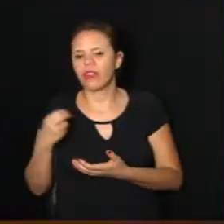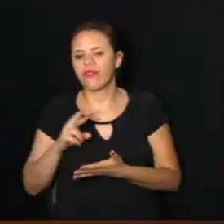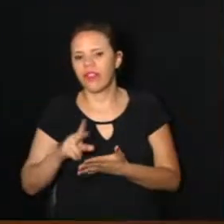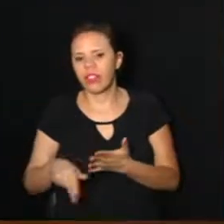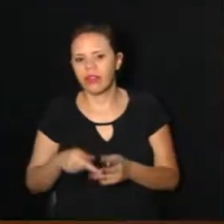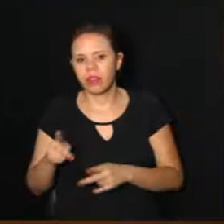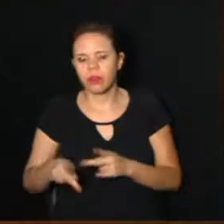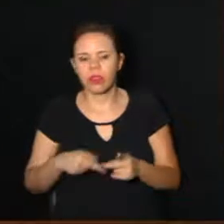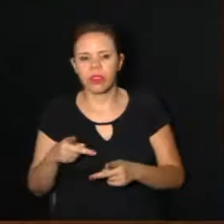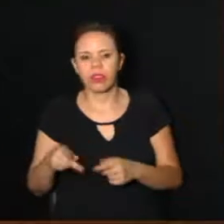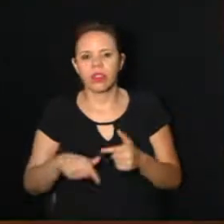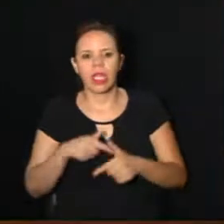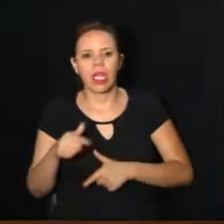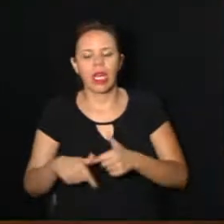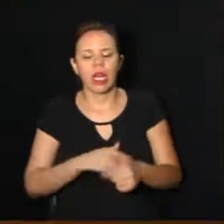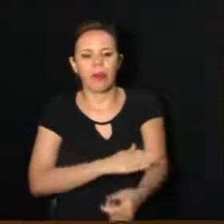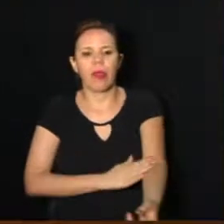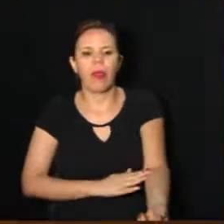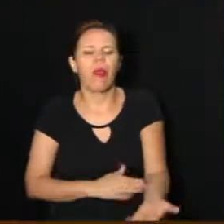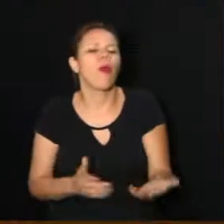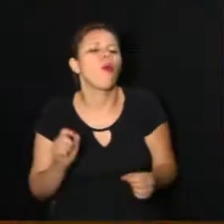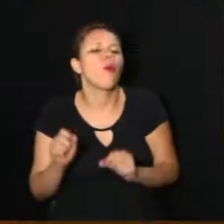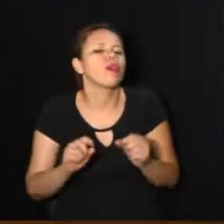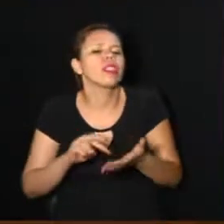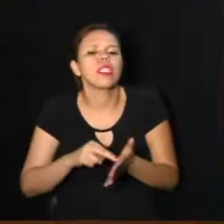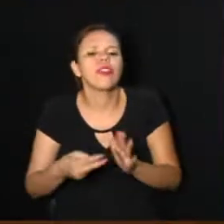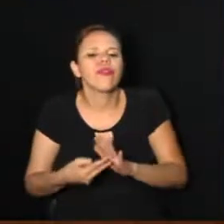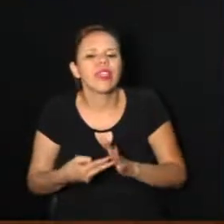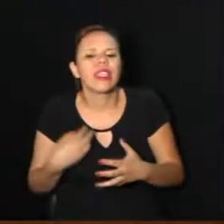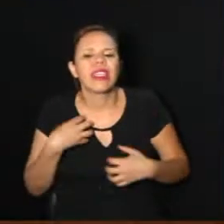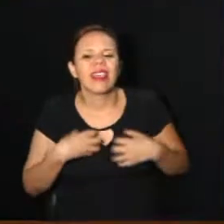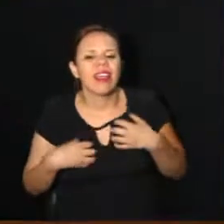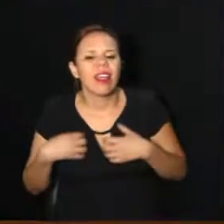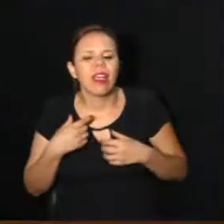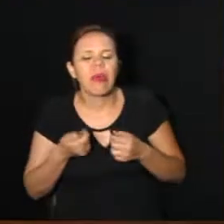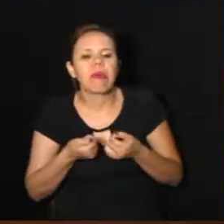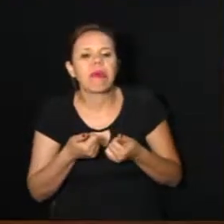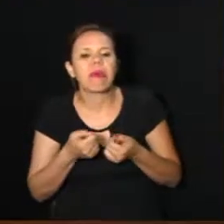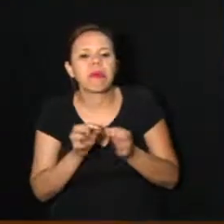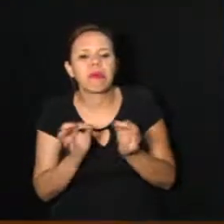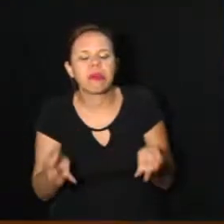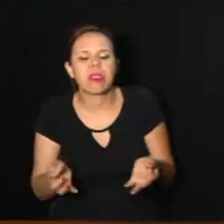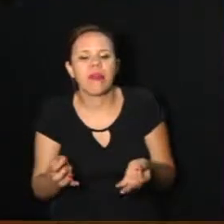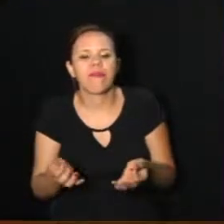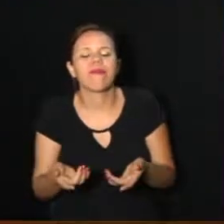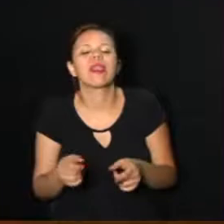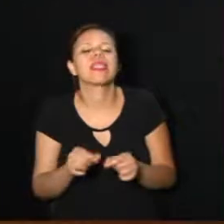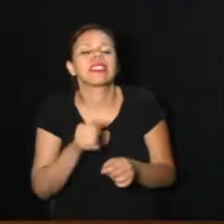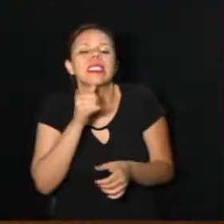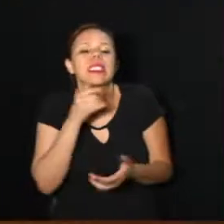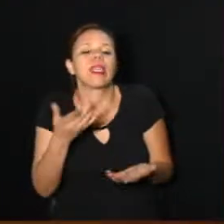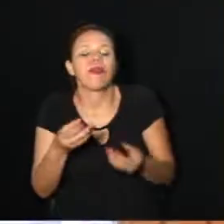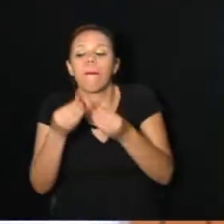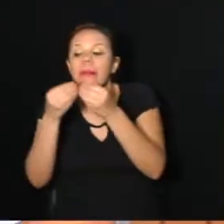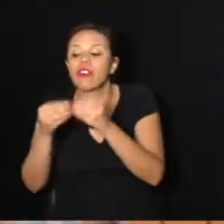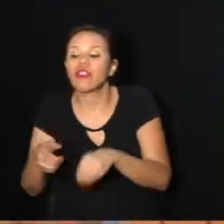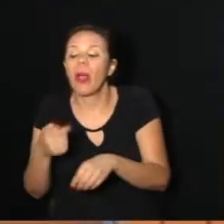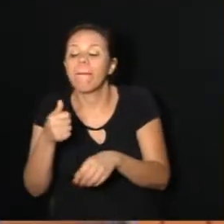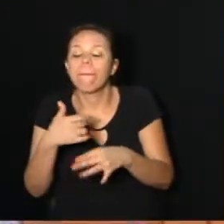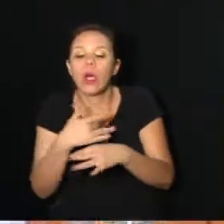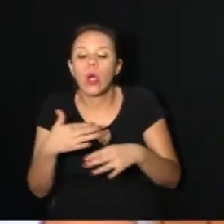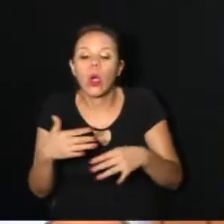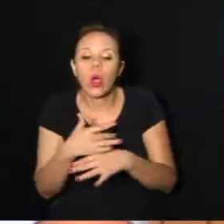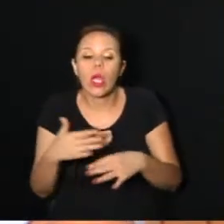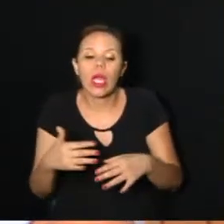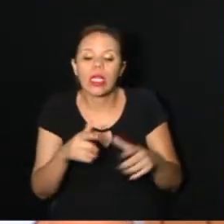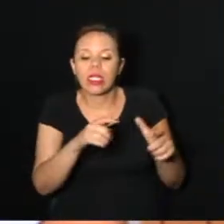vezes atividades de baixa incomodidade. Essas vão ser beneficiadas com esse decreto, que vai